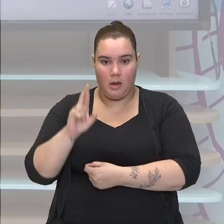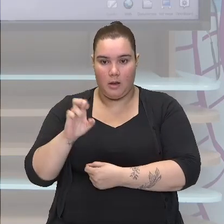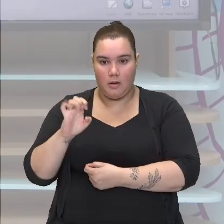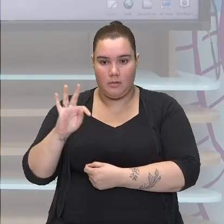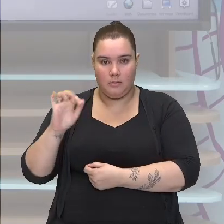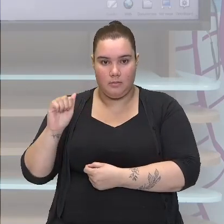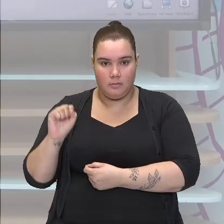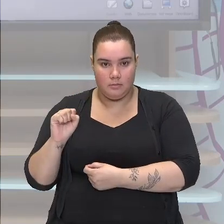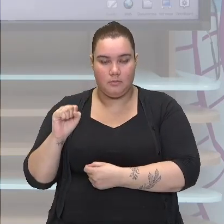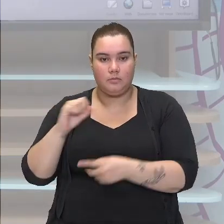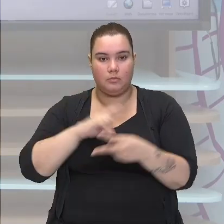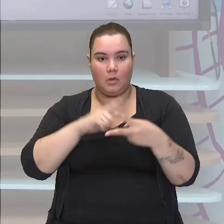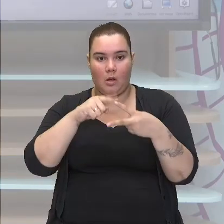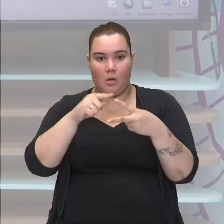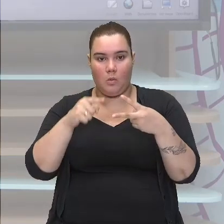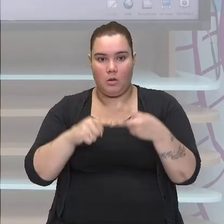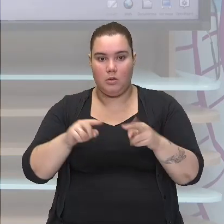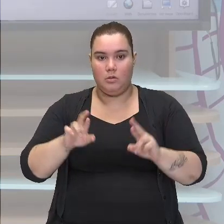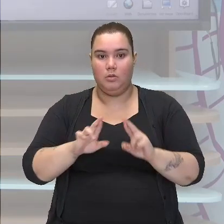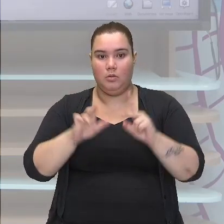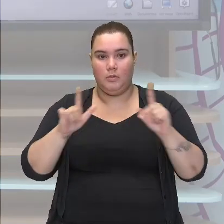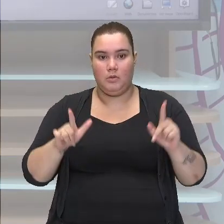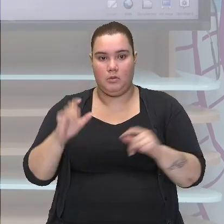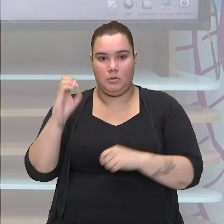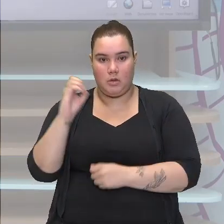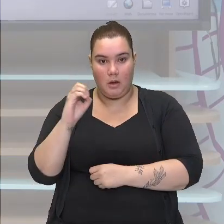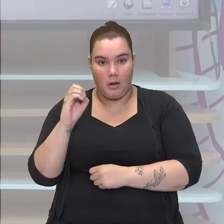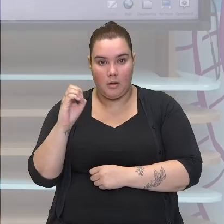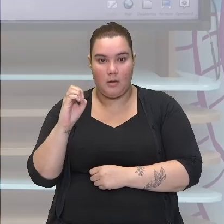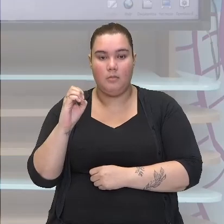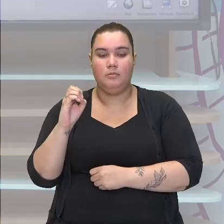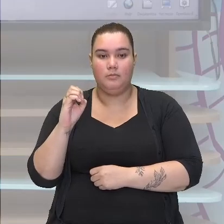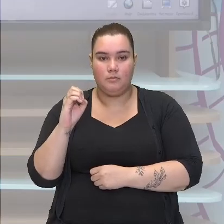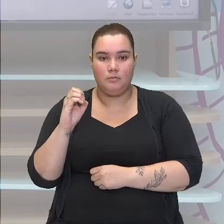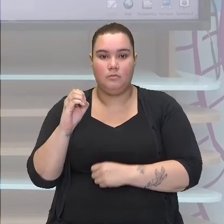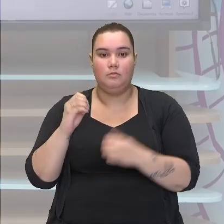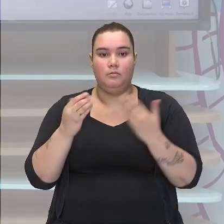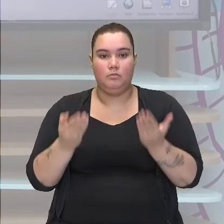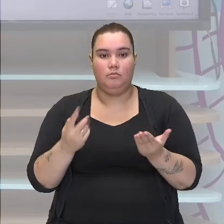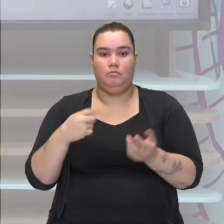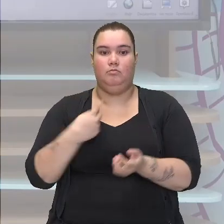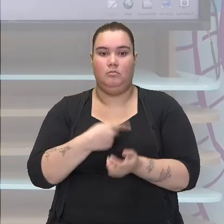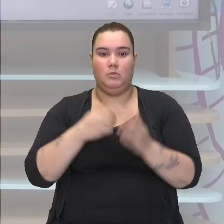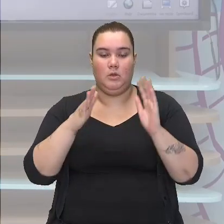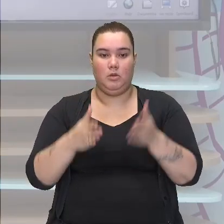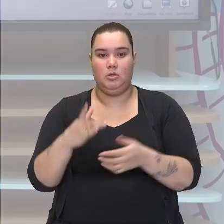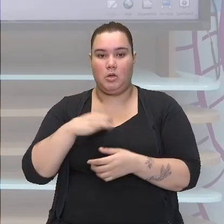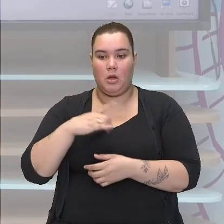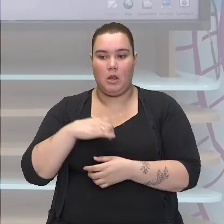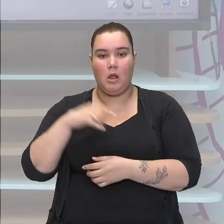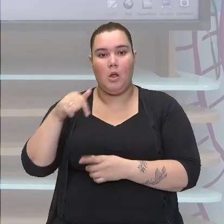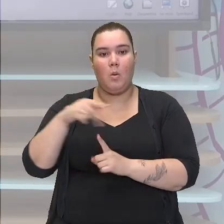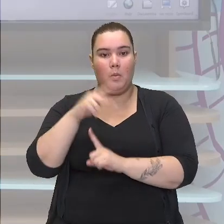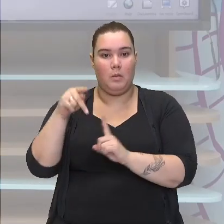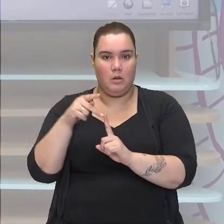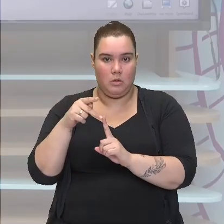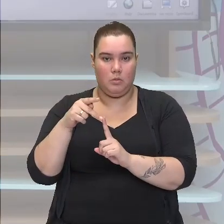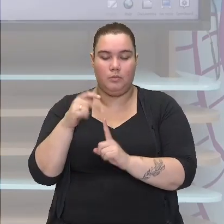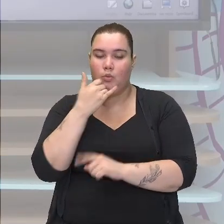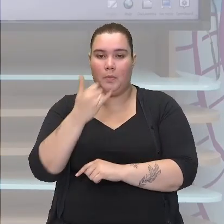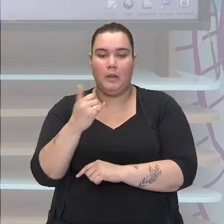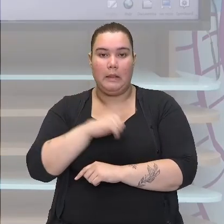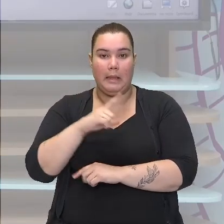uma angulação diferente de zero, pessoal, nós já temos um plano. Porém,